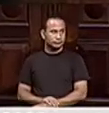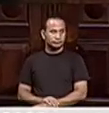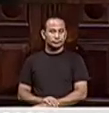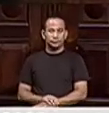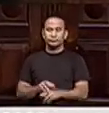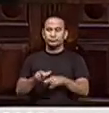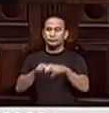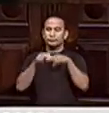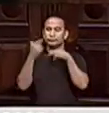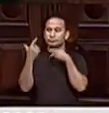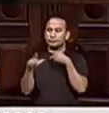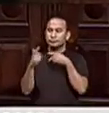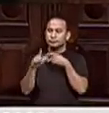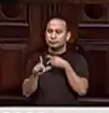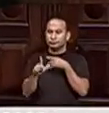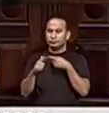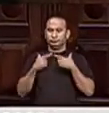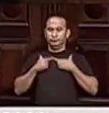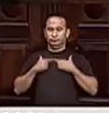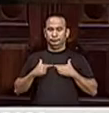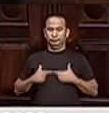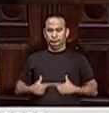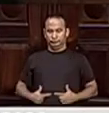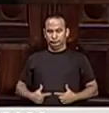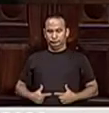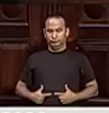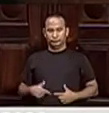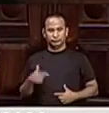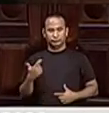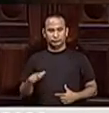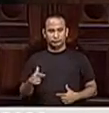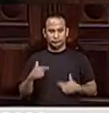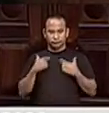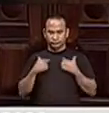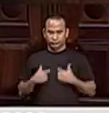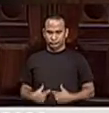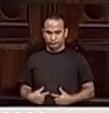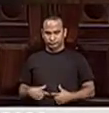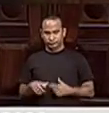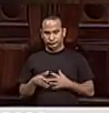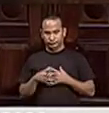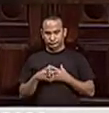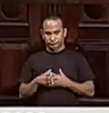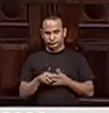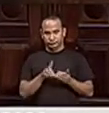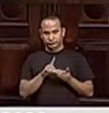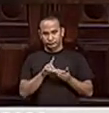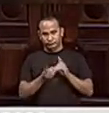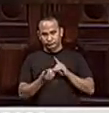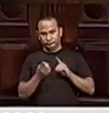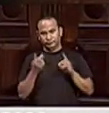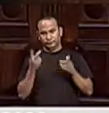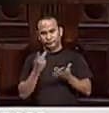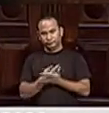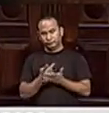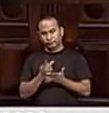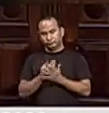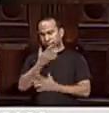para que não haja inocente útil, para que não haja equivocados, para aqueles que